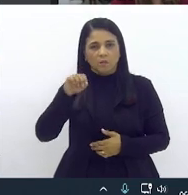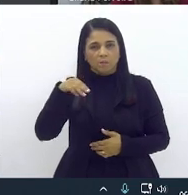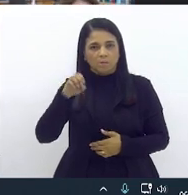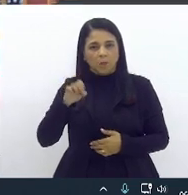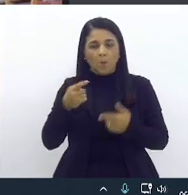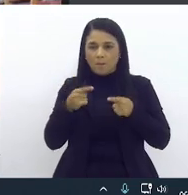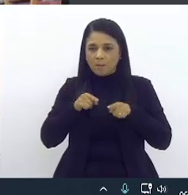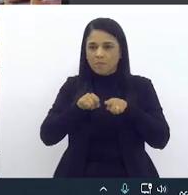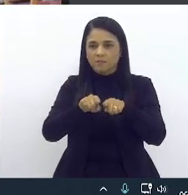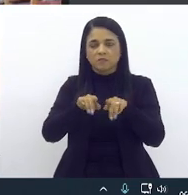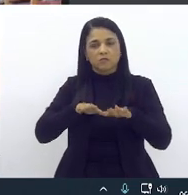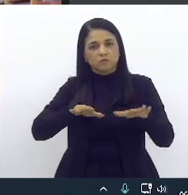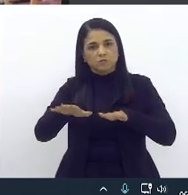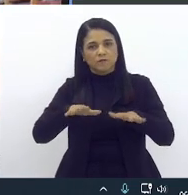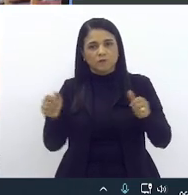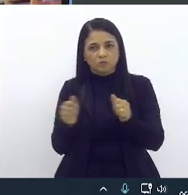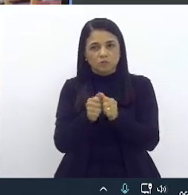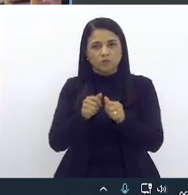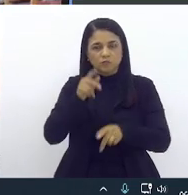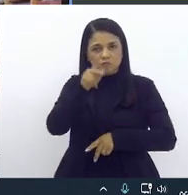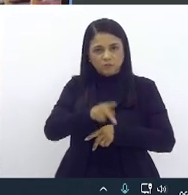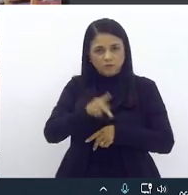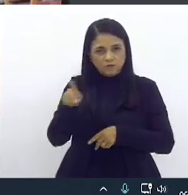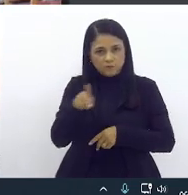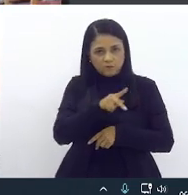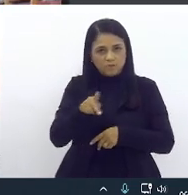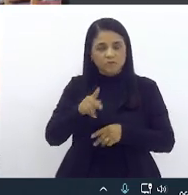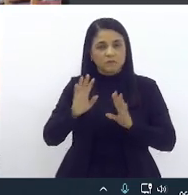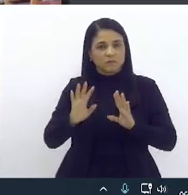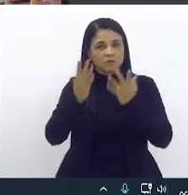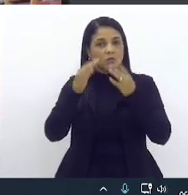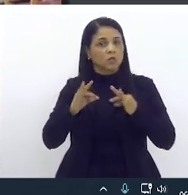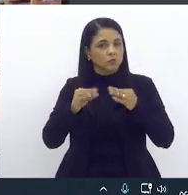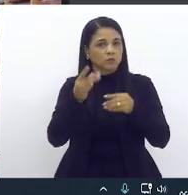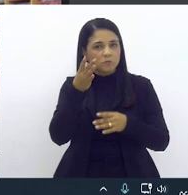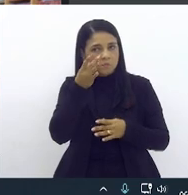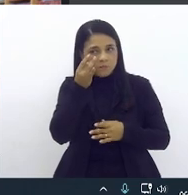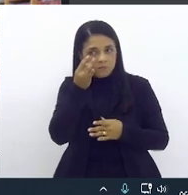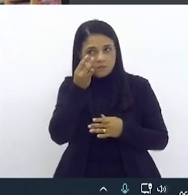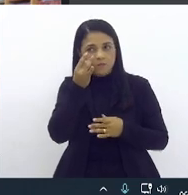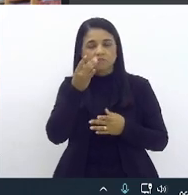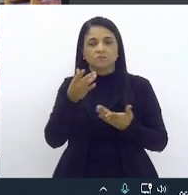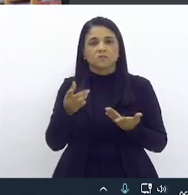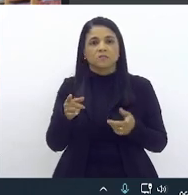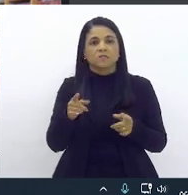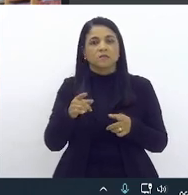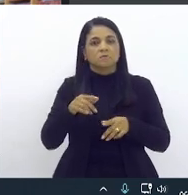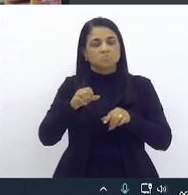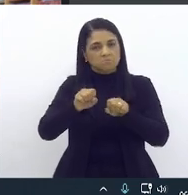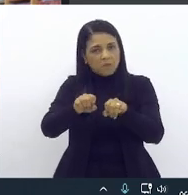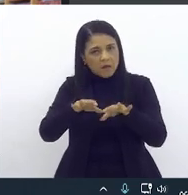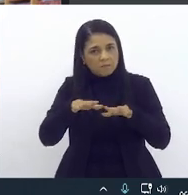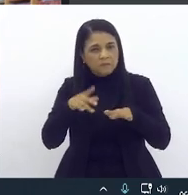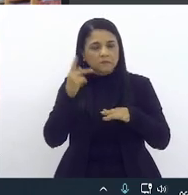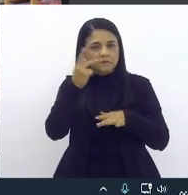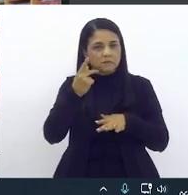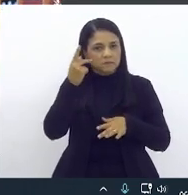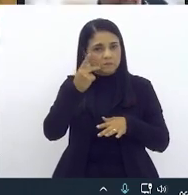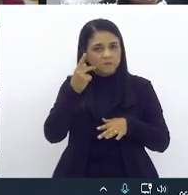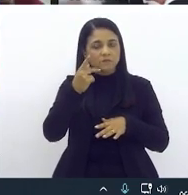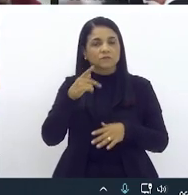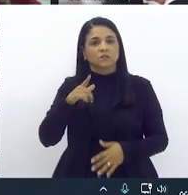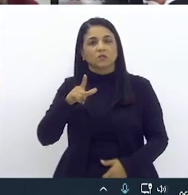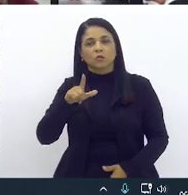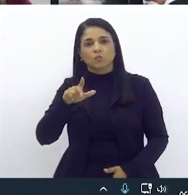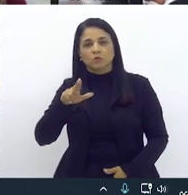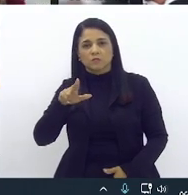parceiro do Movimento Somos Todas Professoras, saudar todo mundo que está aí presencialmente, parlamentares, deputada, né,